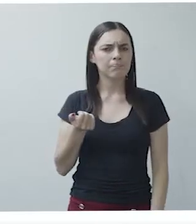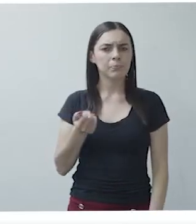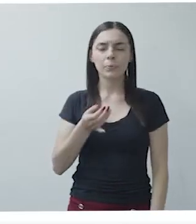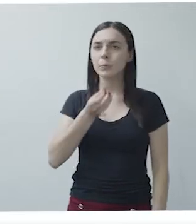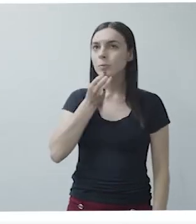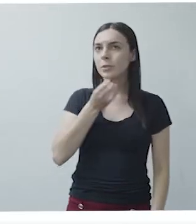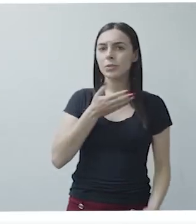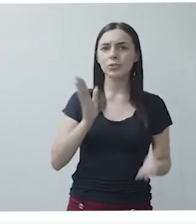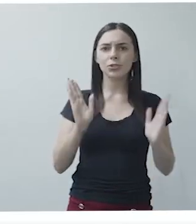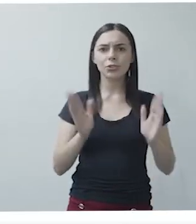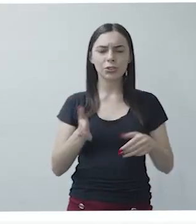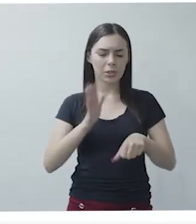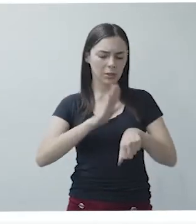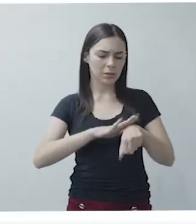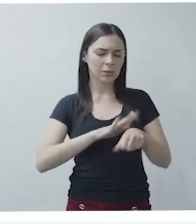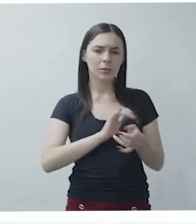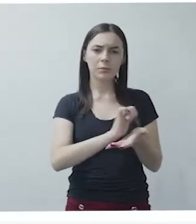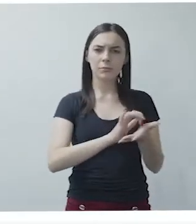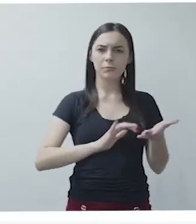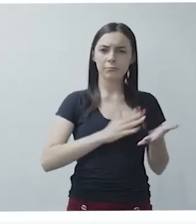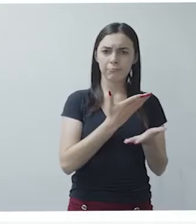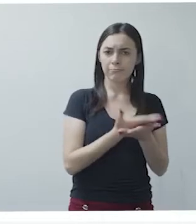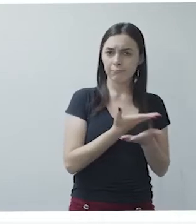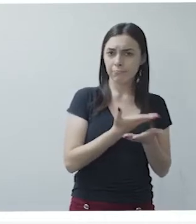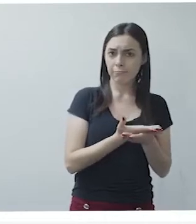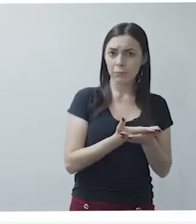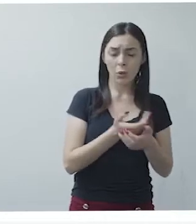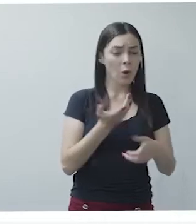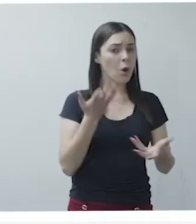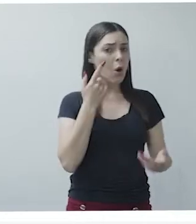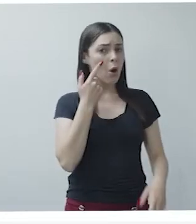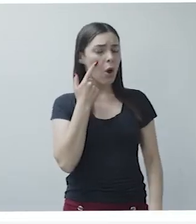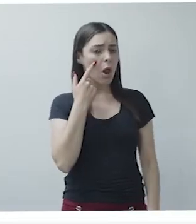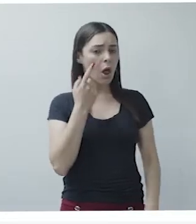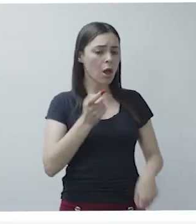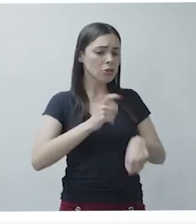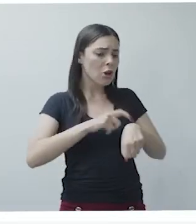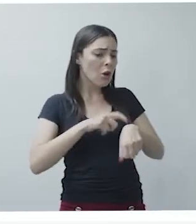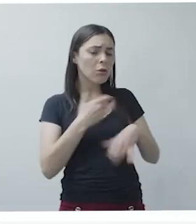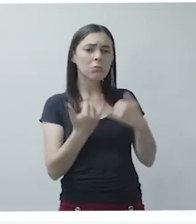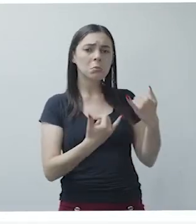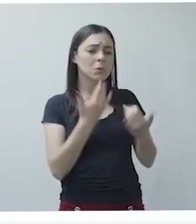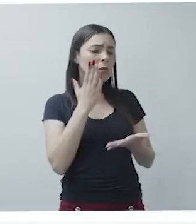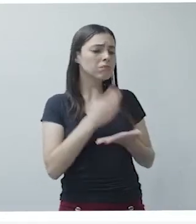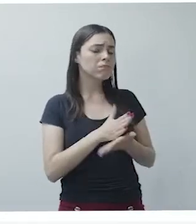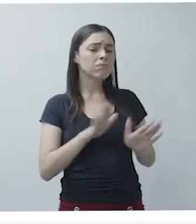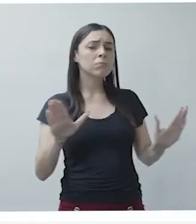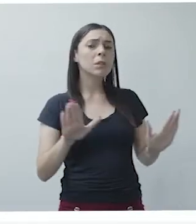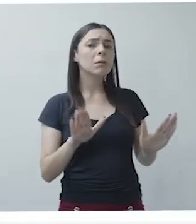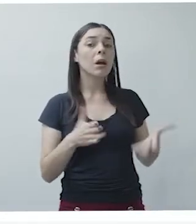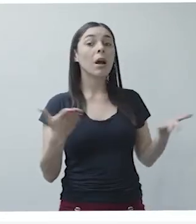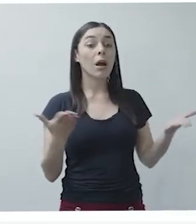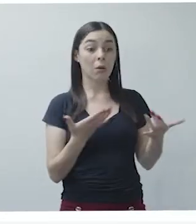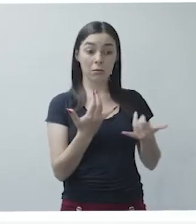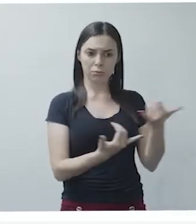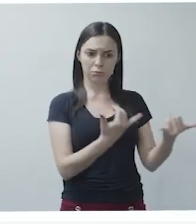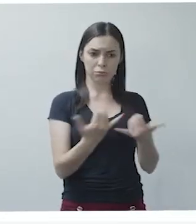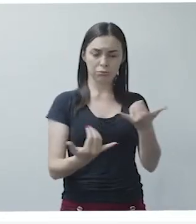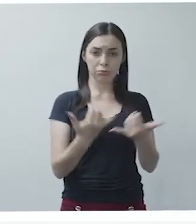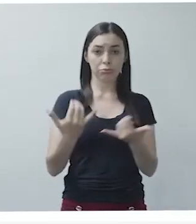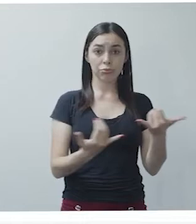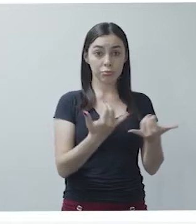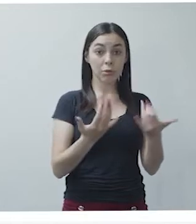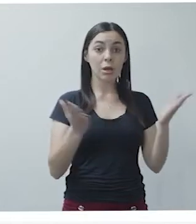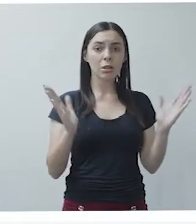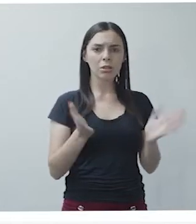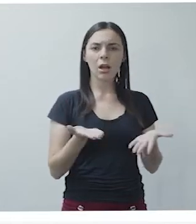deu o tempo de fazer a lição? Olha, já deu a hora de você brincar. Você, agora que você já brincou bastante,